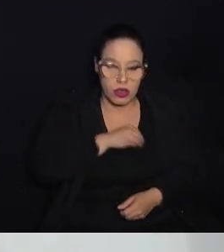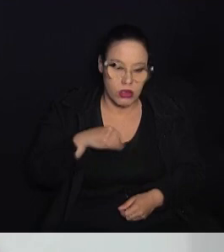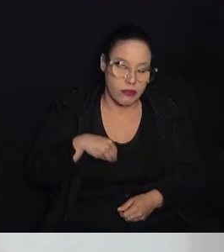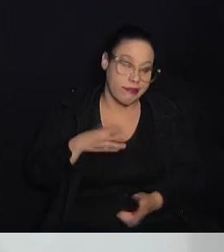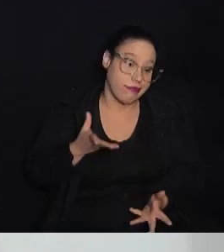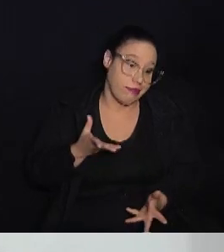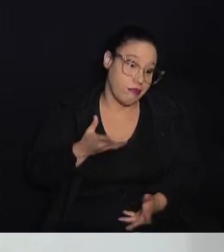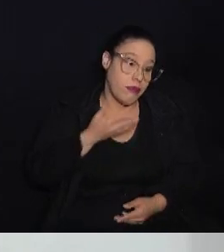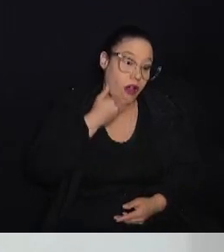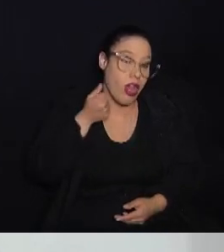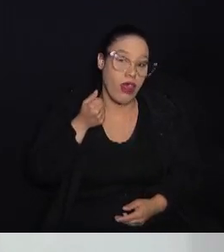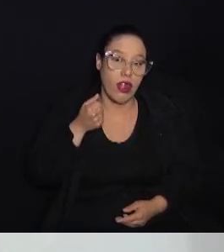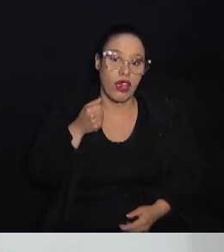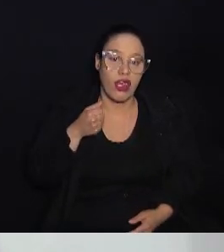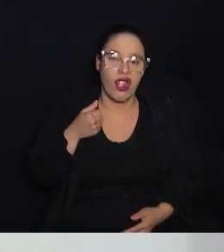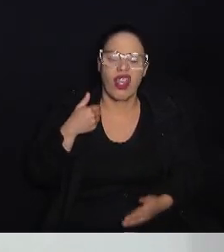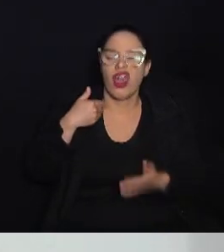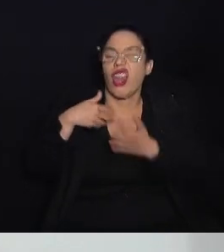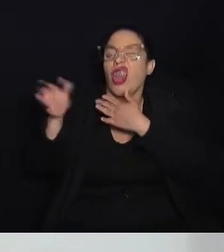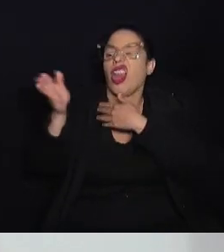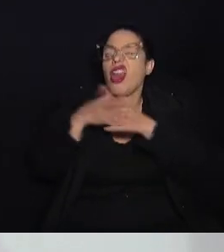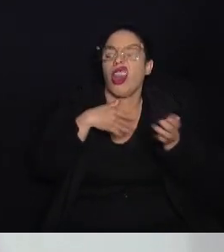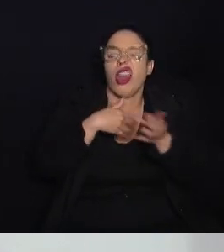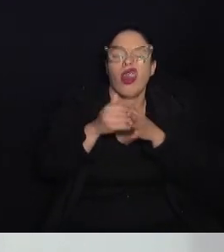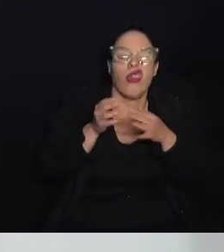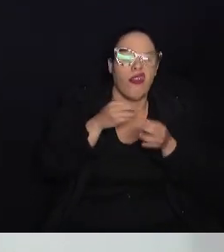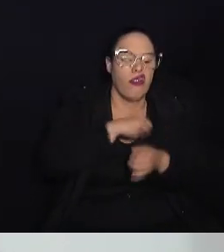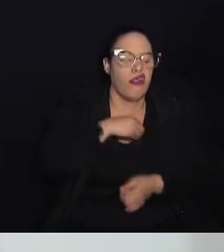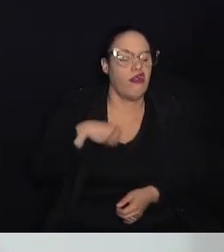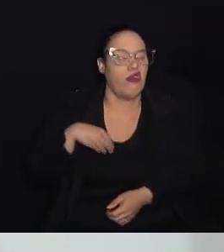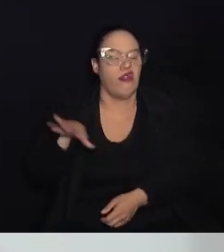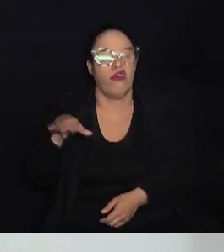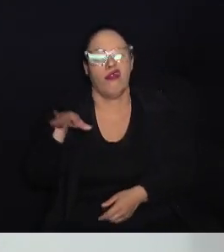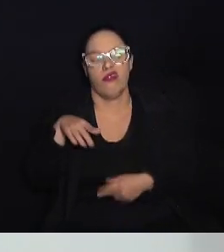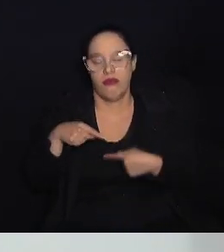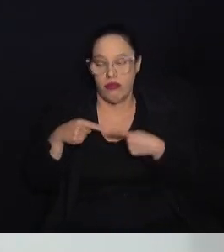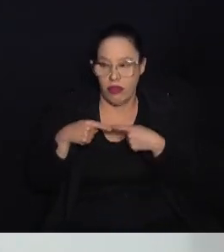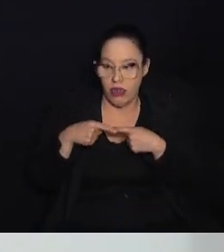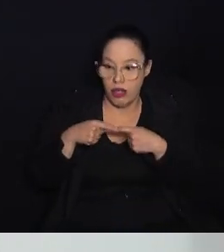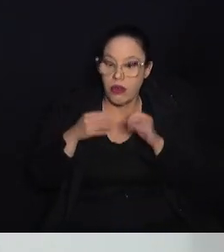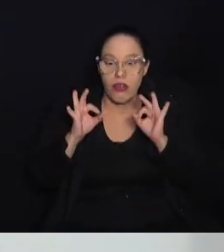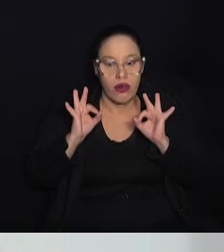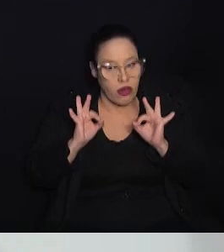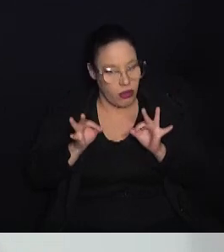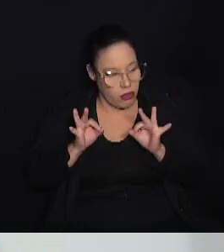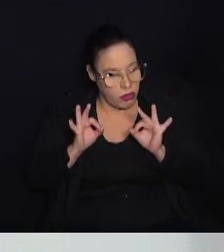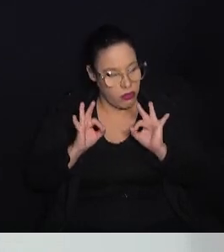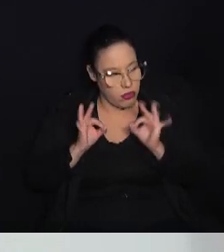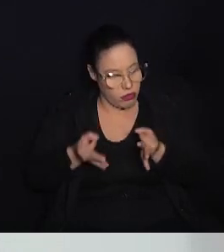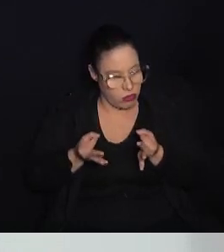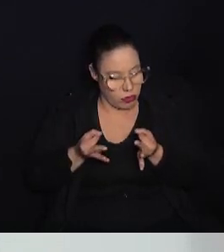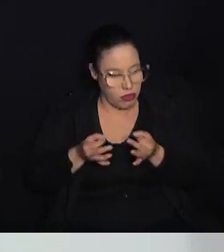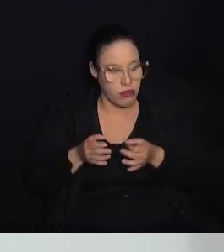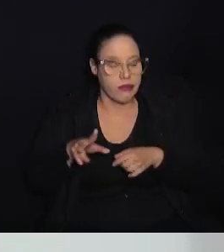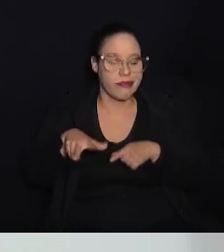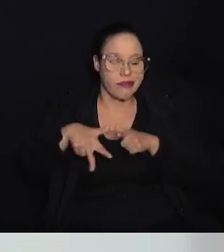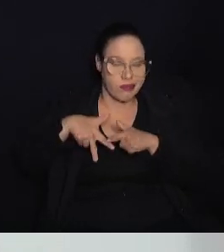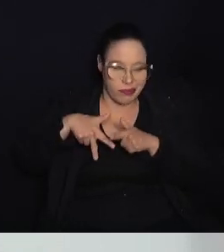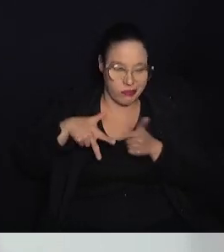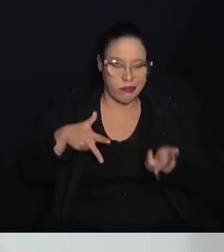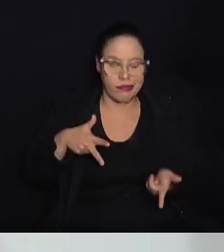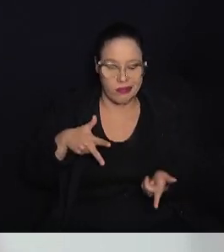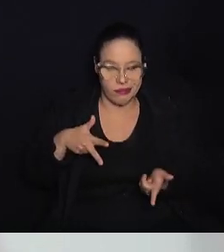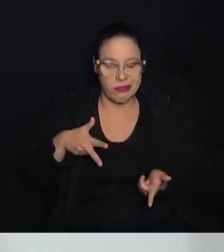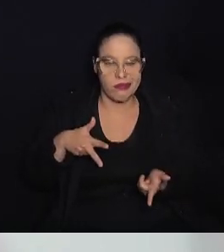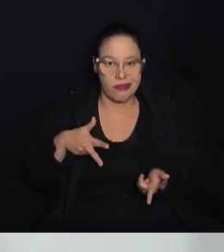racional, que não saia pedindo um monte de exame desnecessário, que faça as coisas de uma maneira mais simples para os